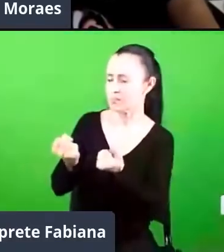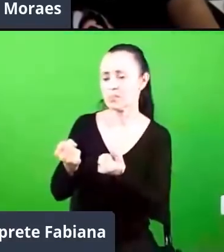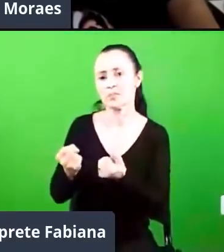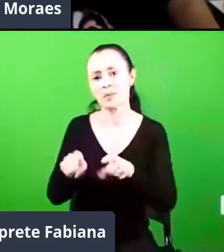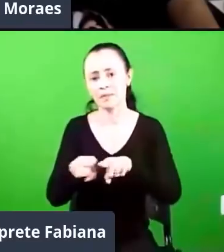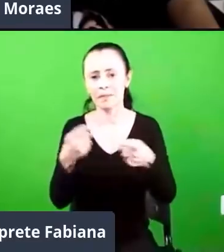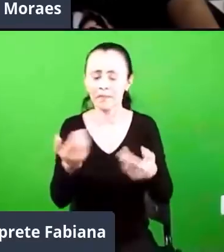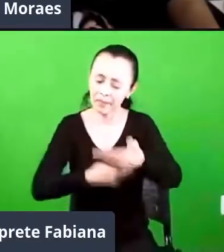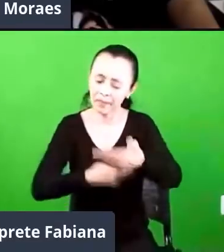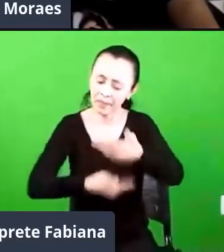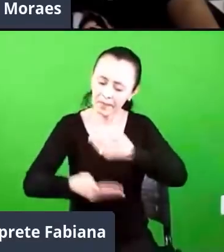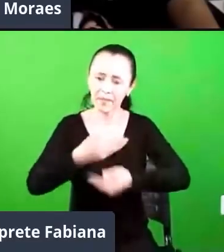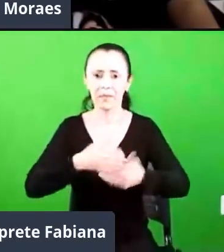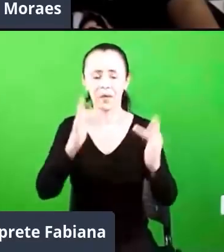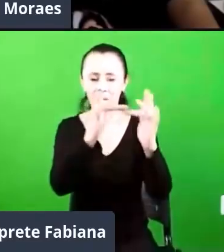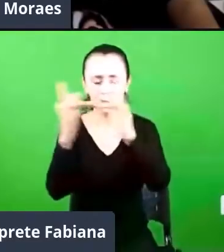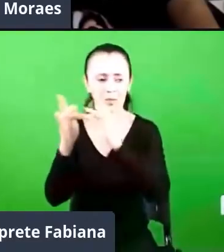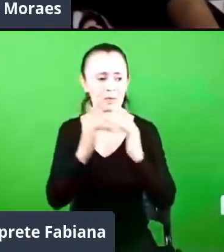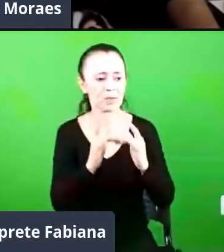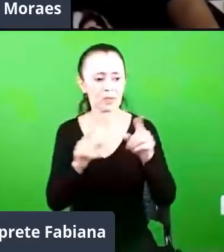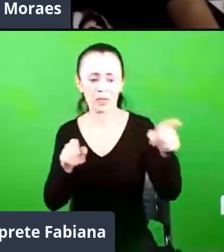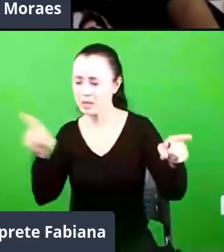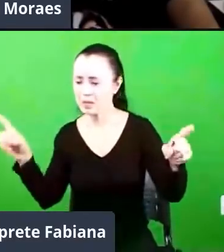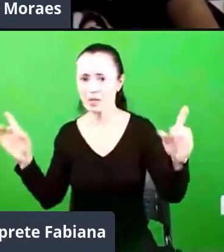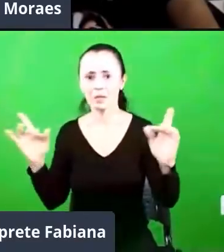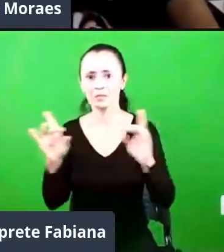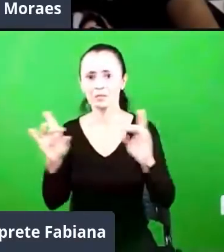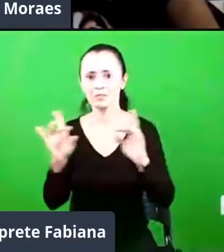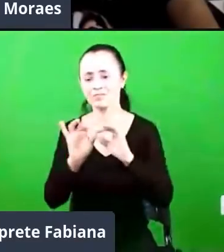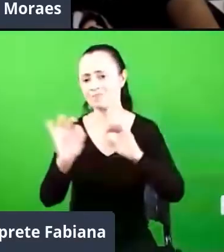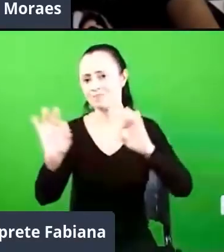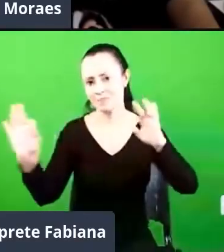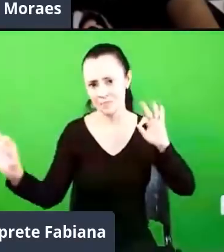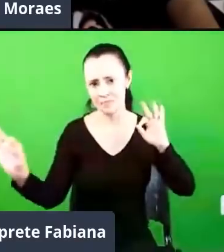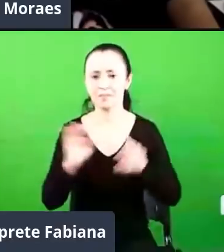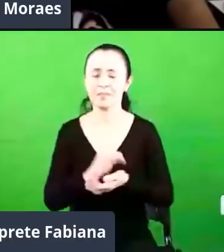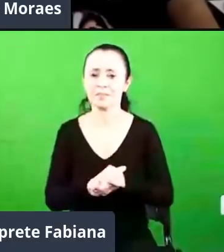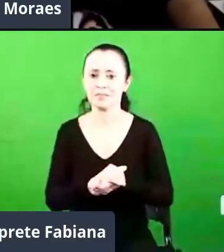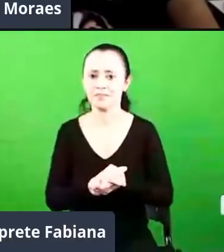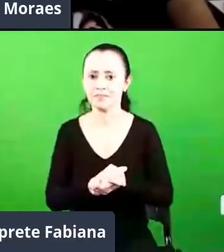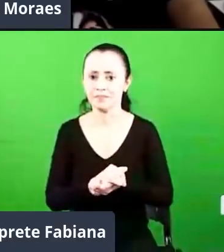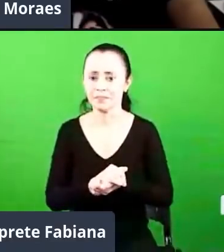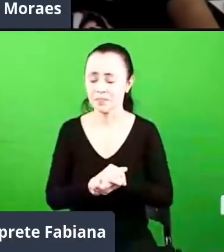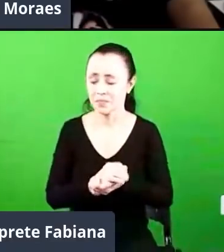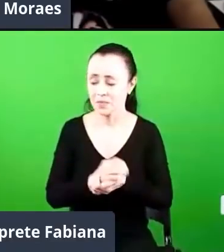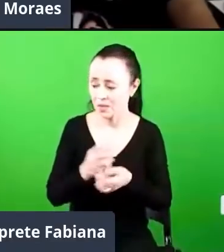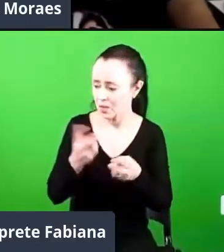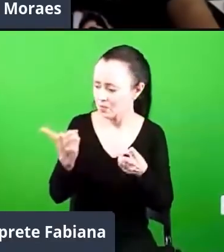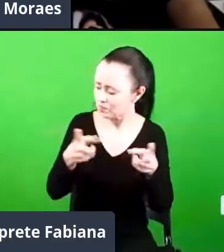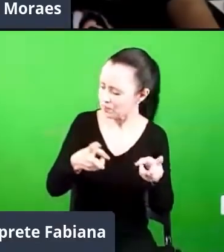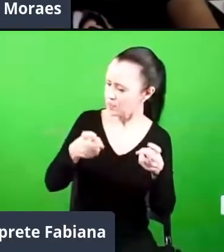relação, a professor-aluno, ela está muito distante. Eu tenho resultados, só resultados, eu não vejo